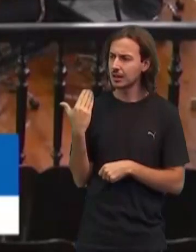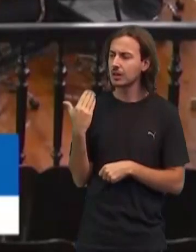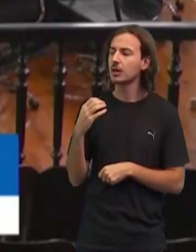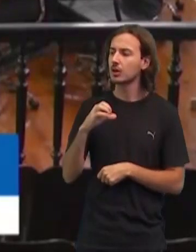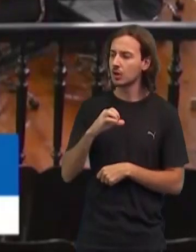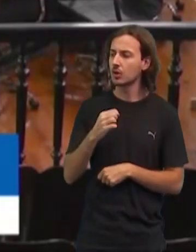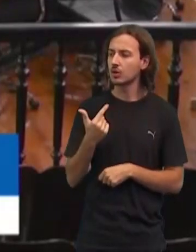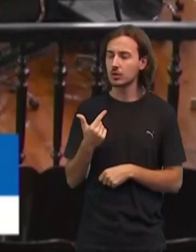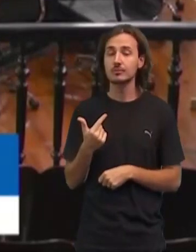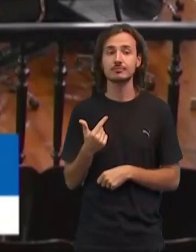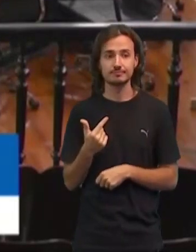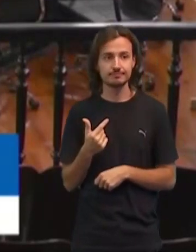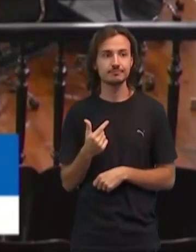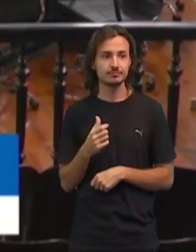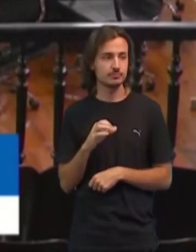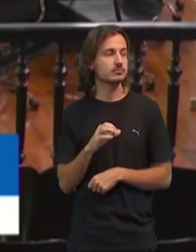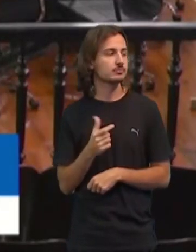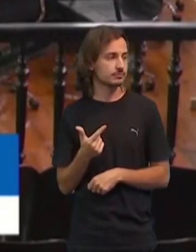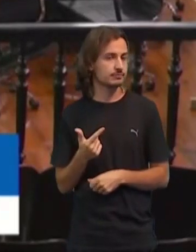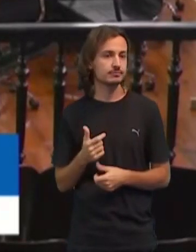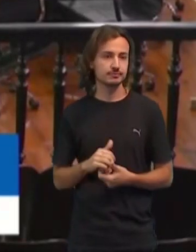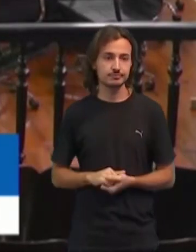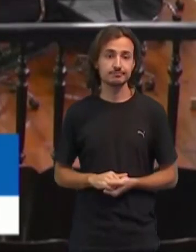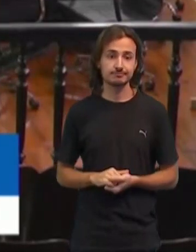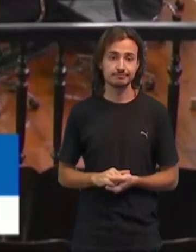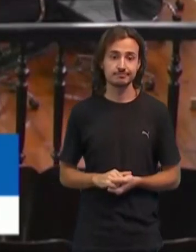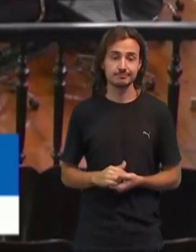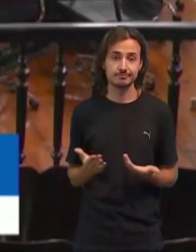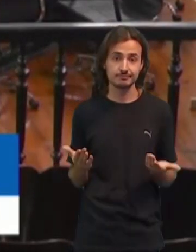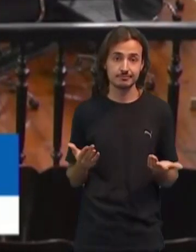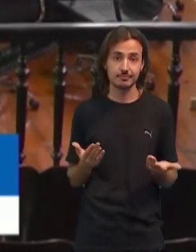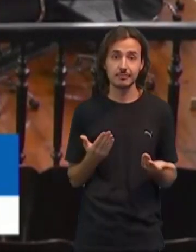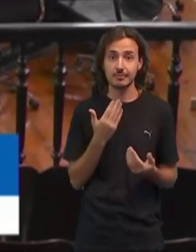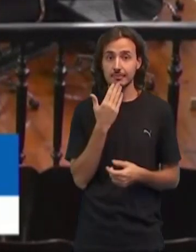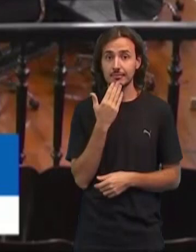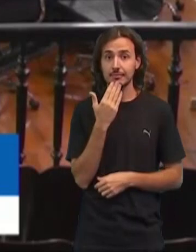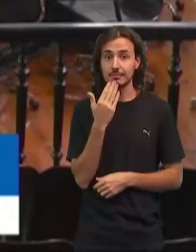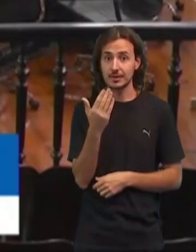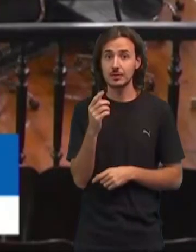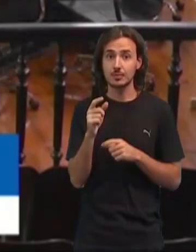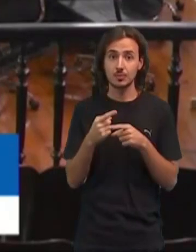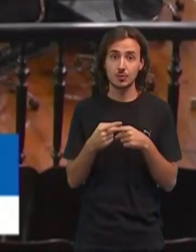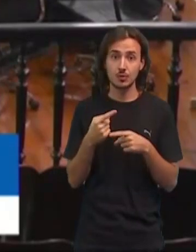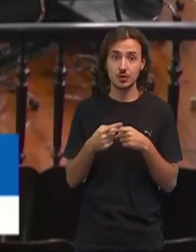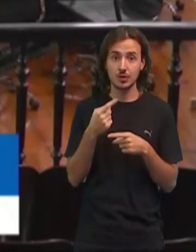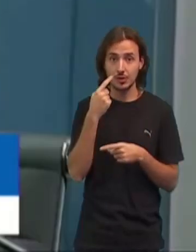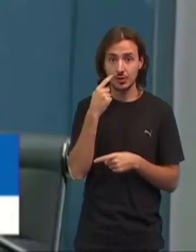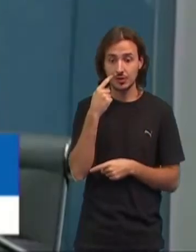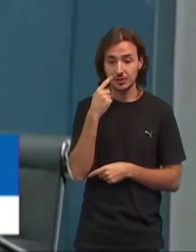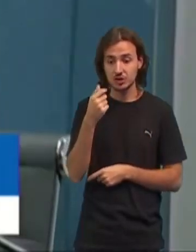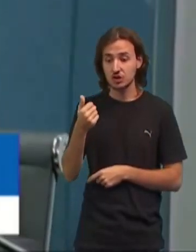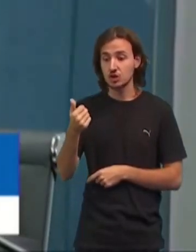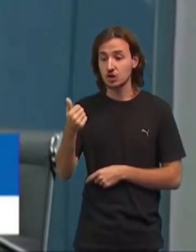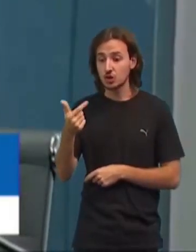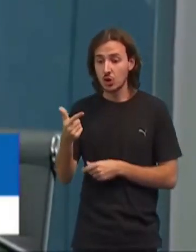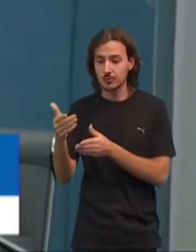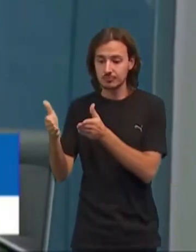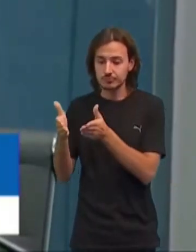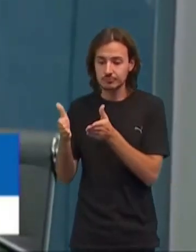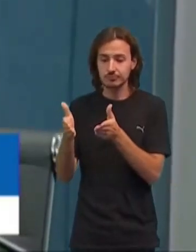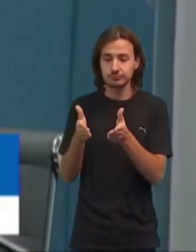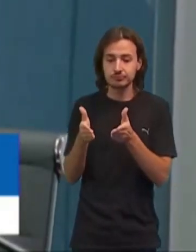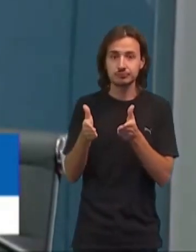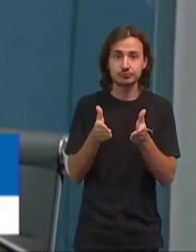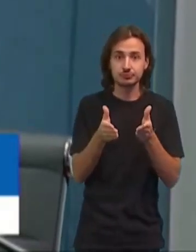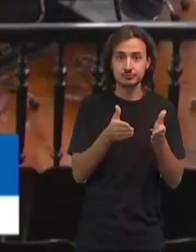92. Então, o que eu peço aqui é o seguinte: fala 12, período de 12 meses. Não fala que é o último. É